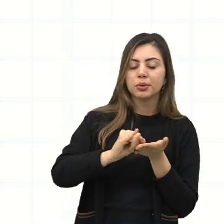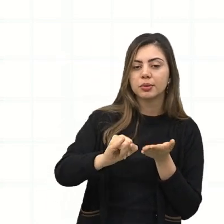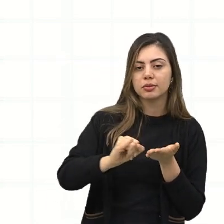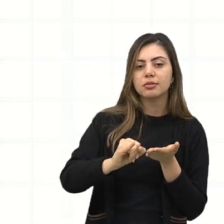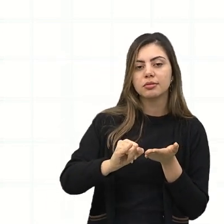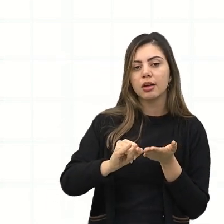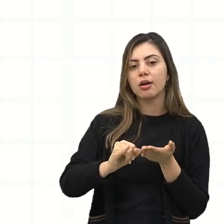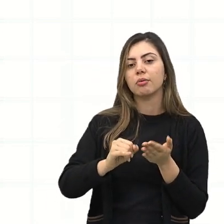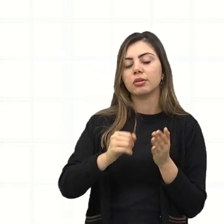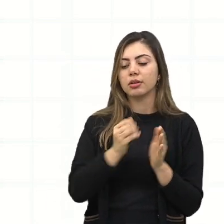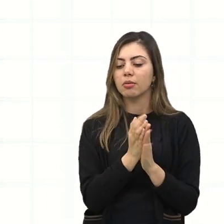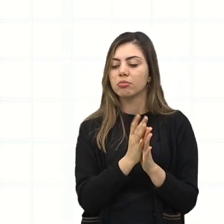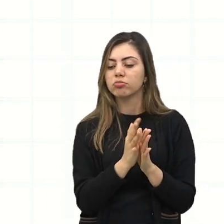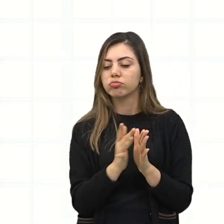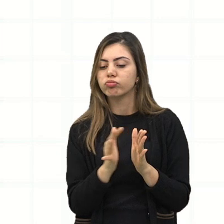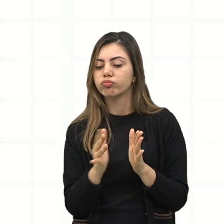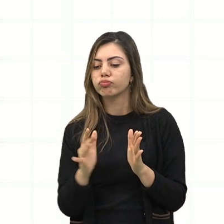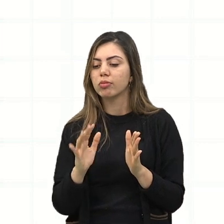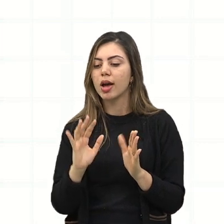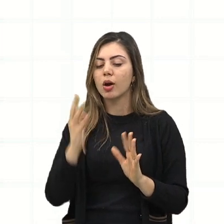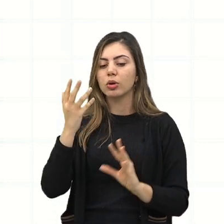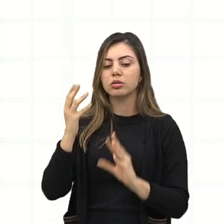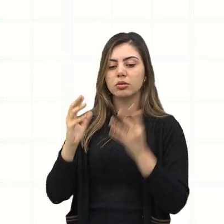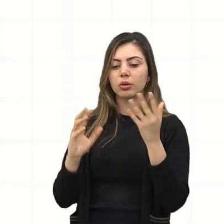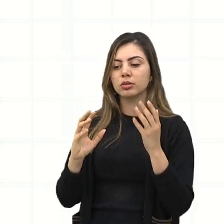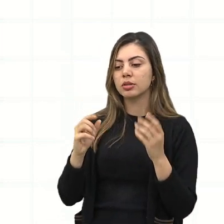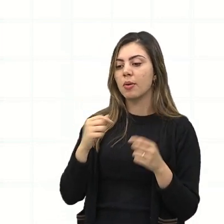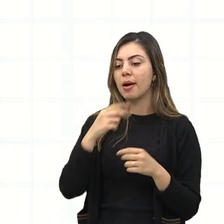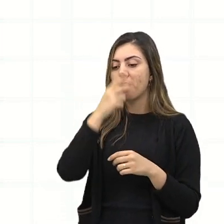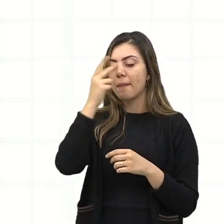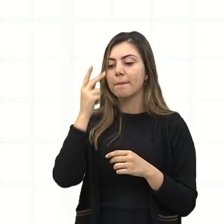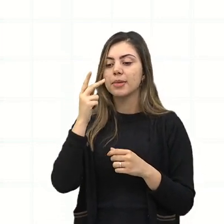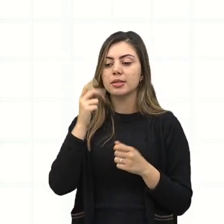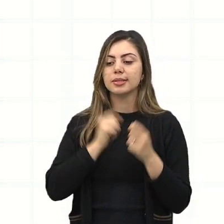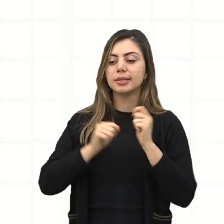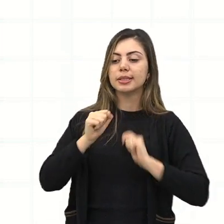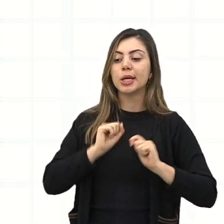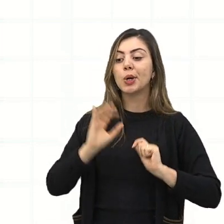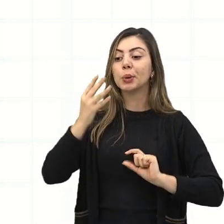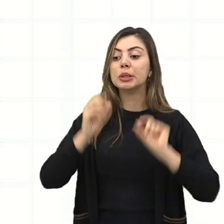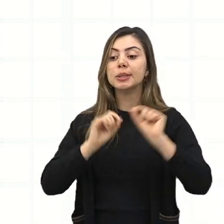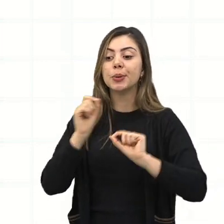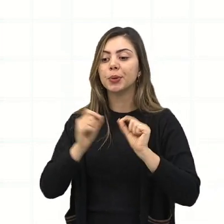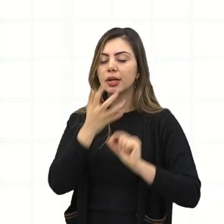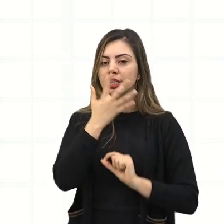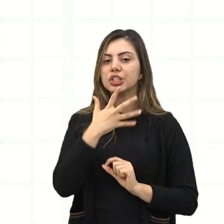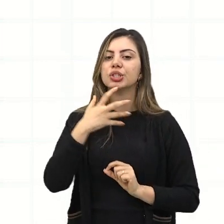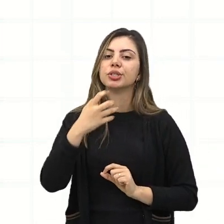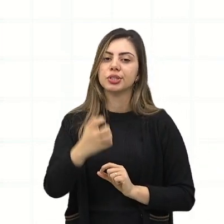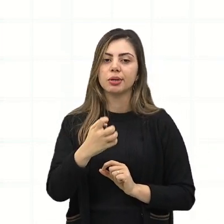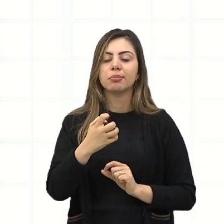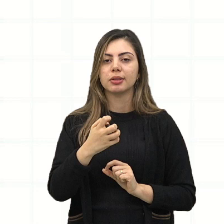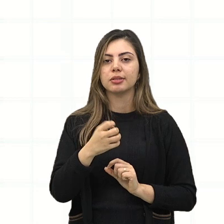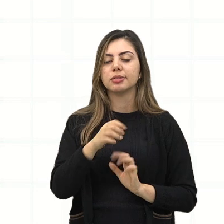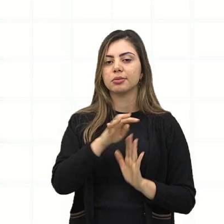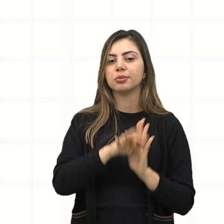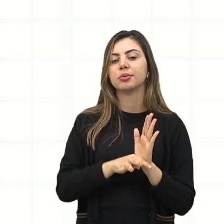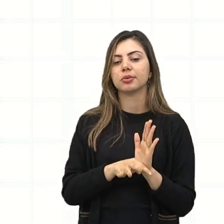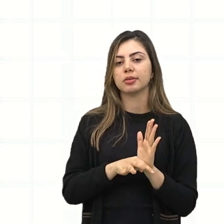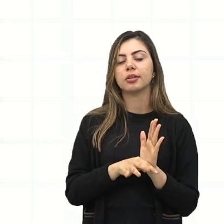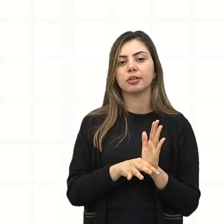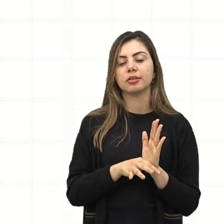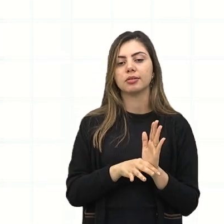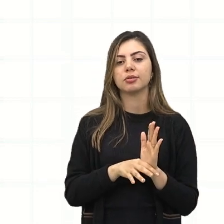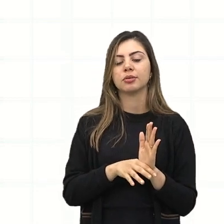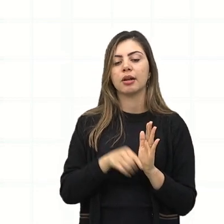esse desenvolvimento em uma coisa que tire o fôlego, que faça com que o meu leitor ele se interesse e se sinta